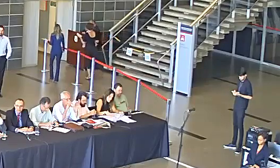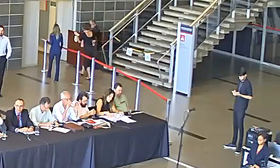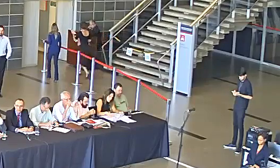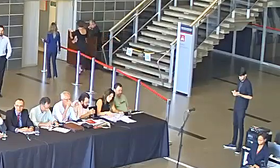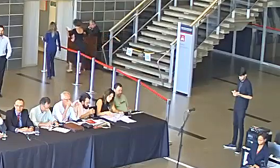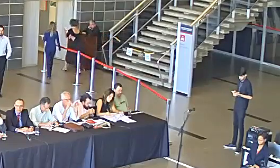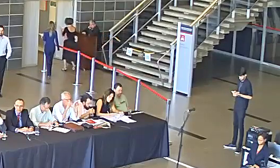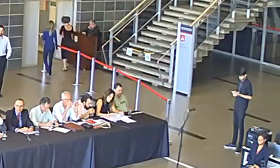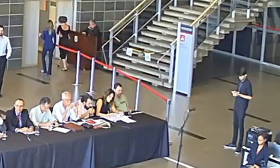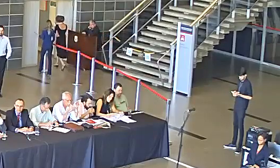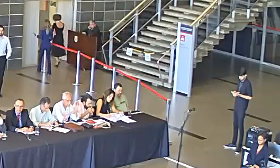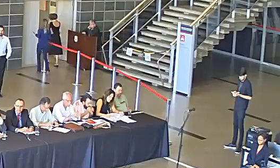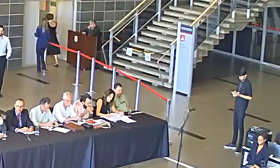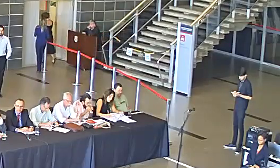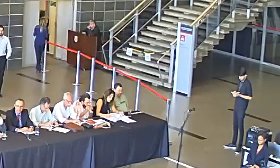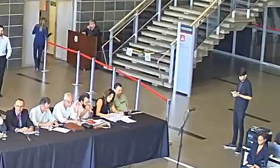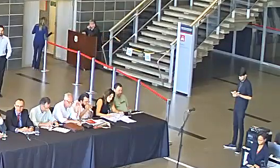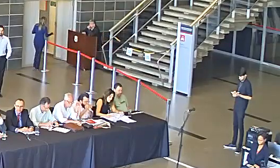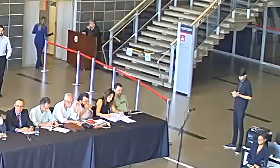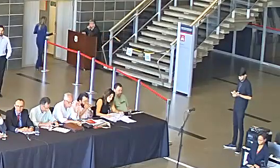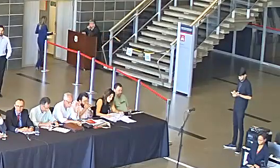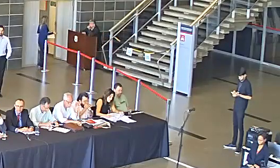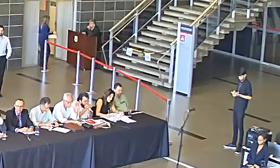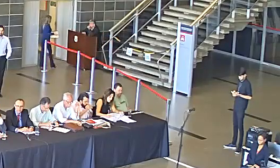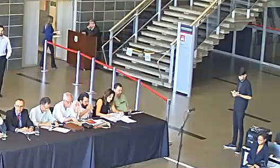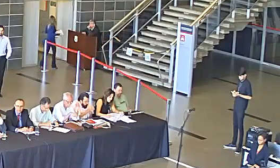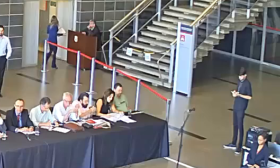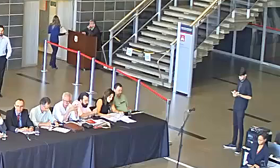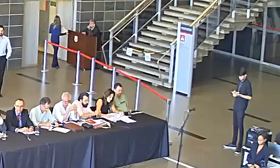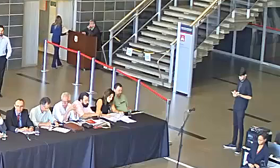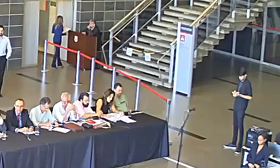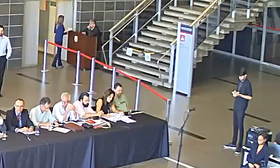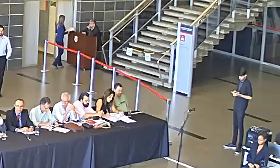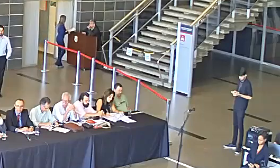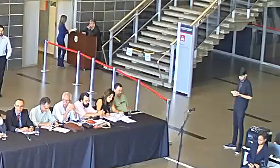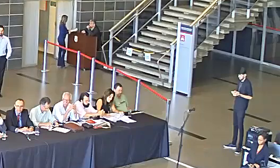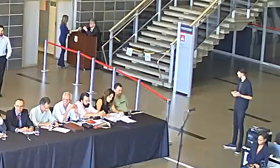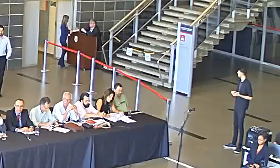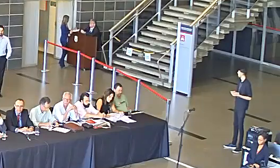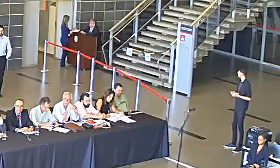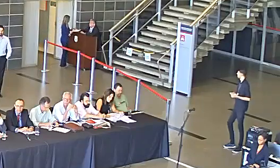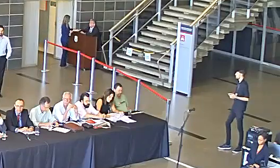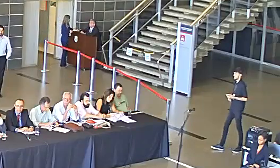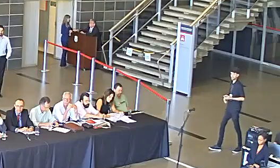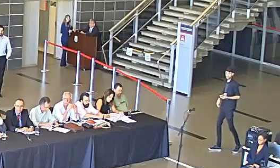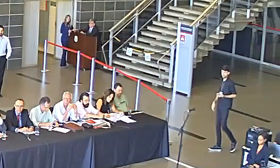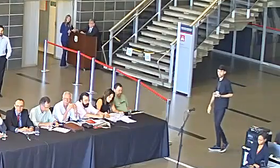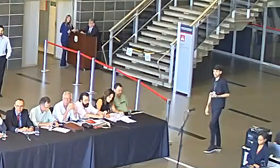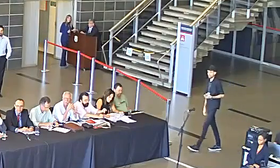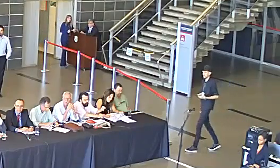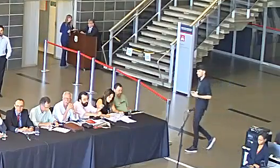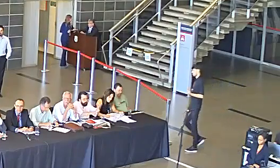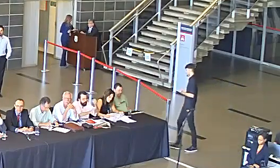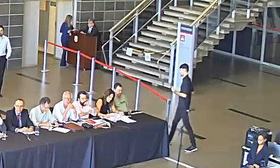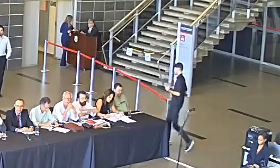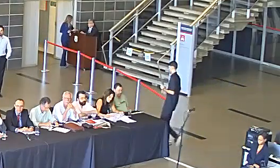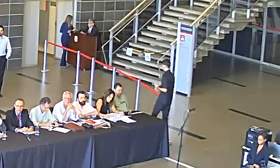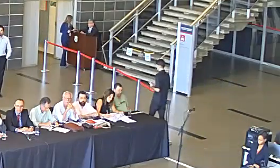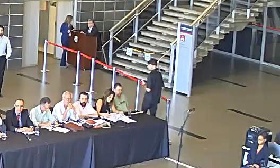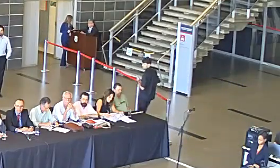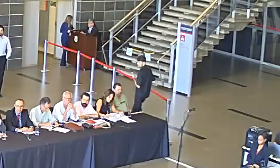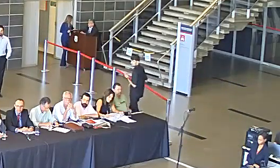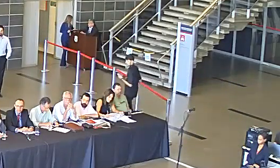como todos sabem ganha aquele que oferece o menor preço mas